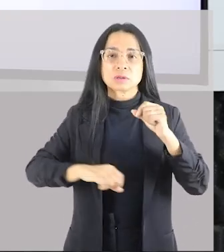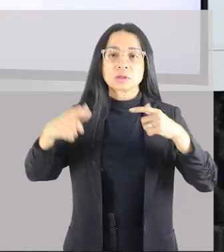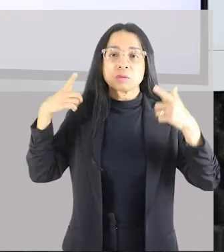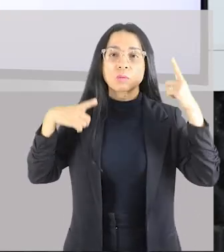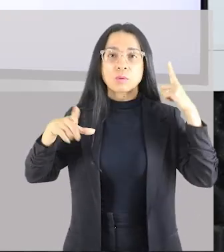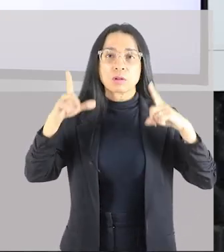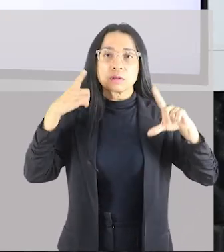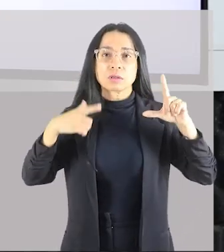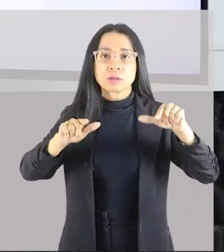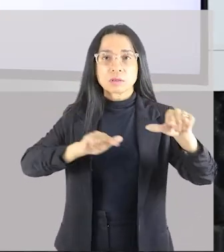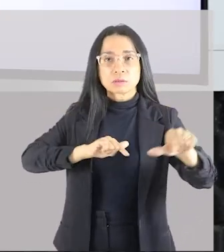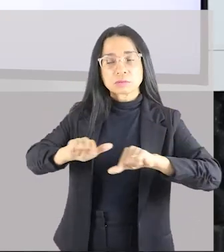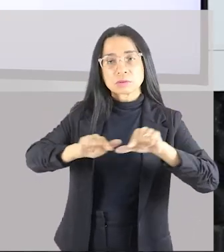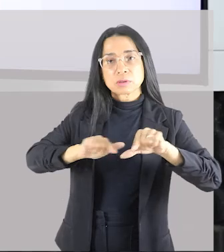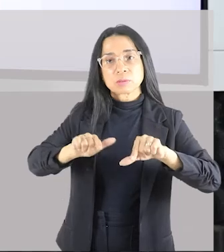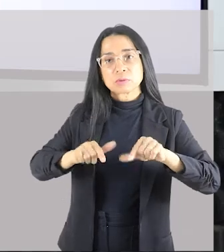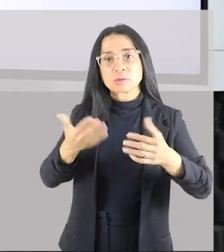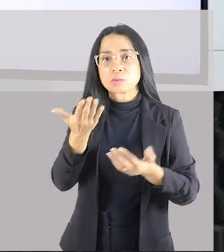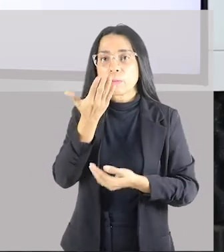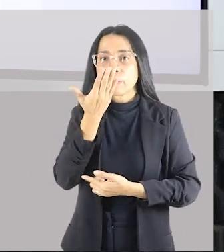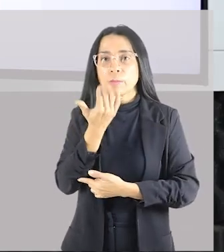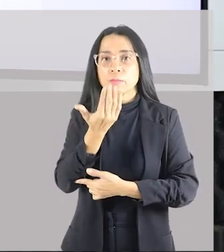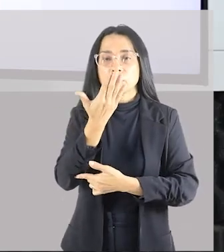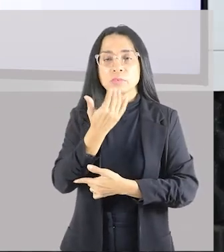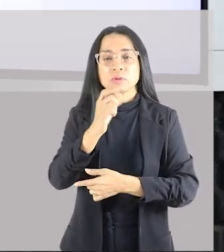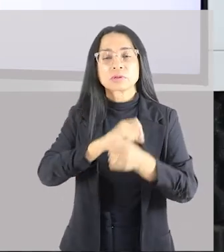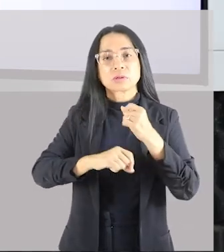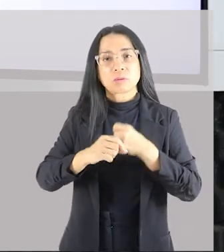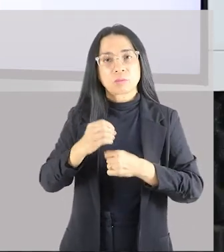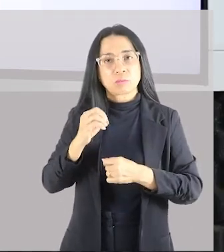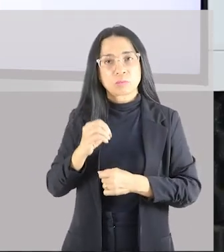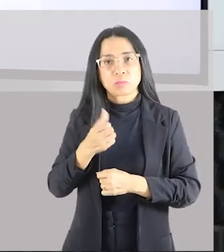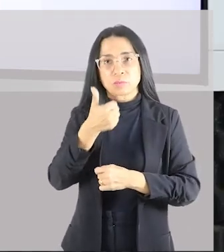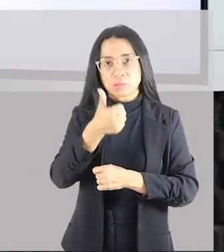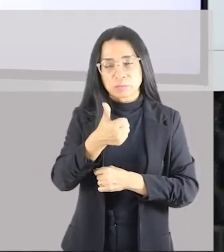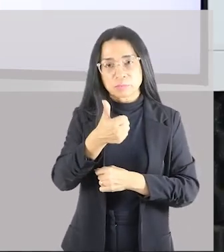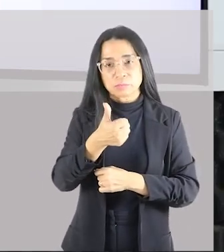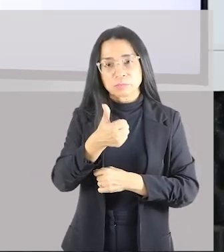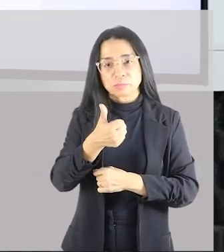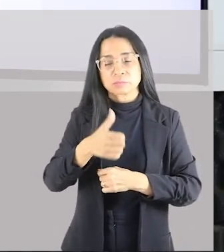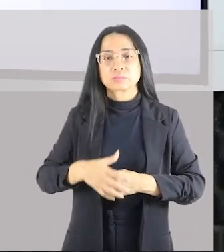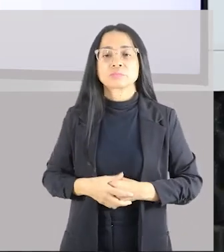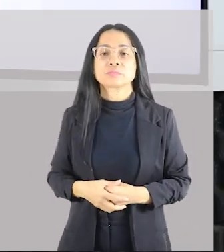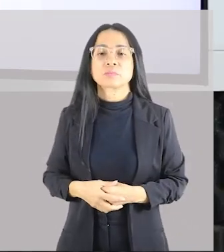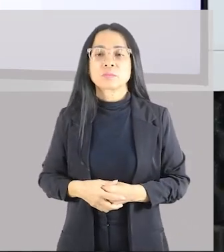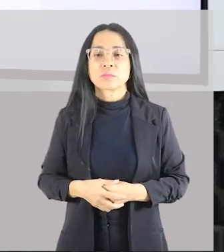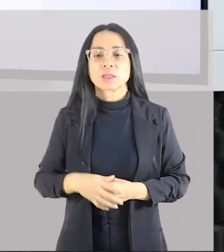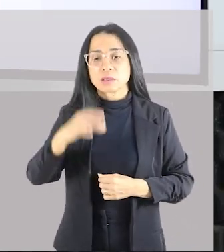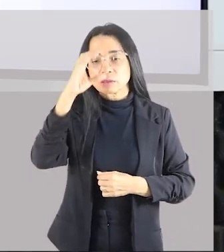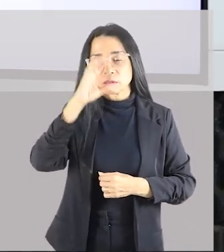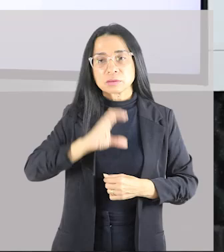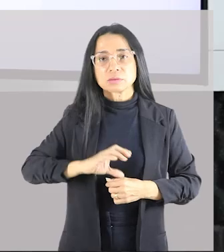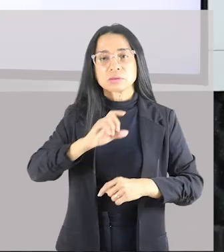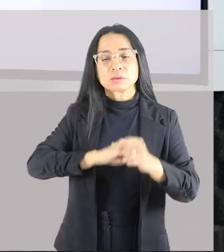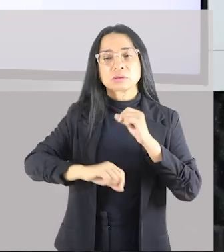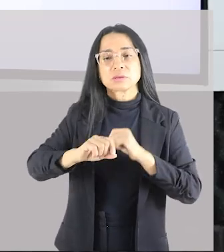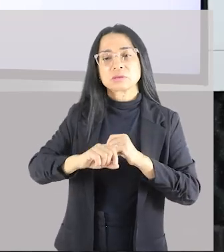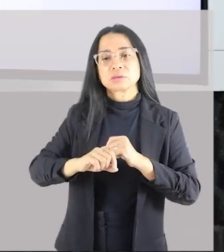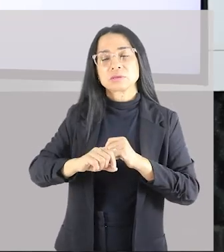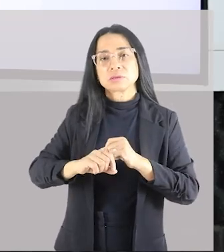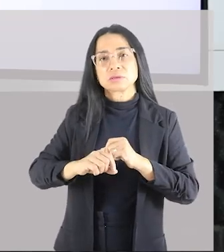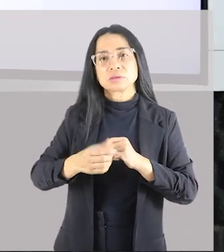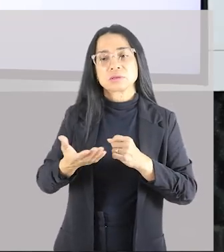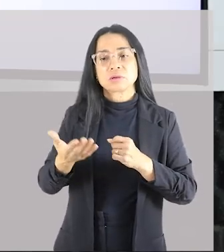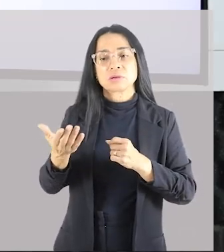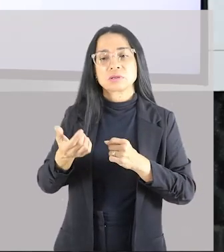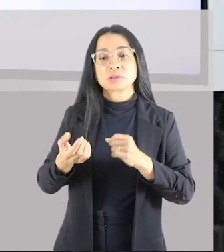do lazer, do trabalho, da alimentação, tudo bem? E aí essa cidadania, que vem da palavra